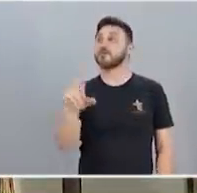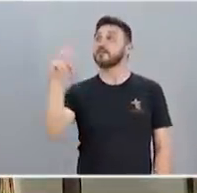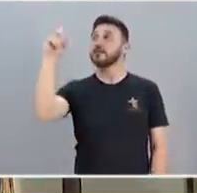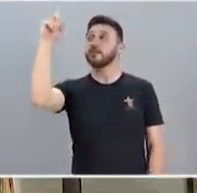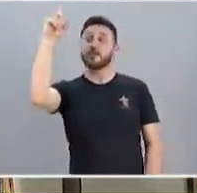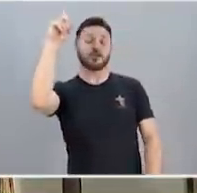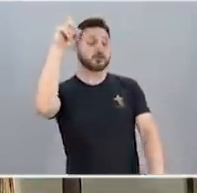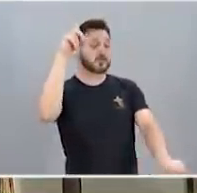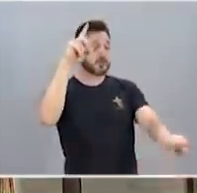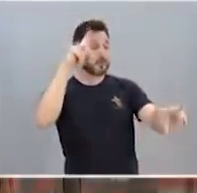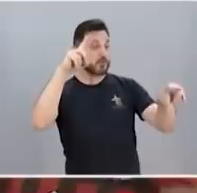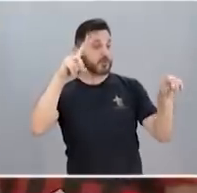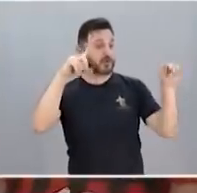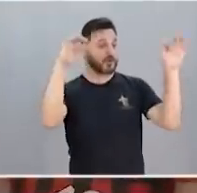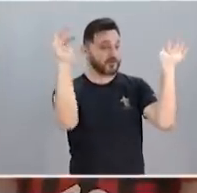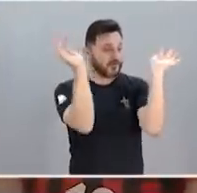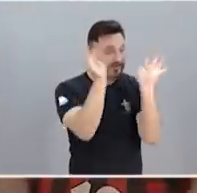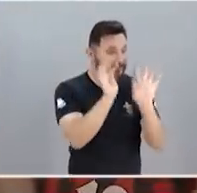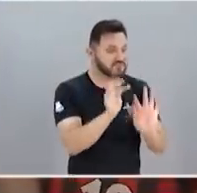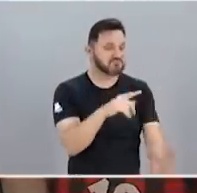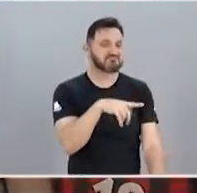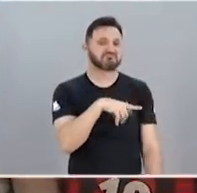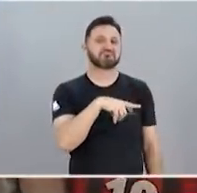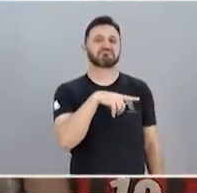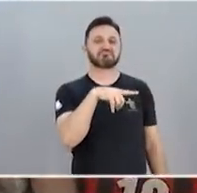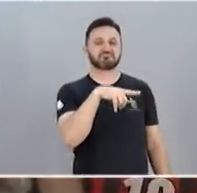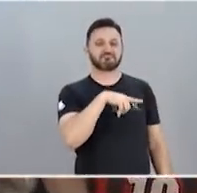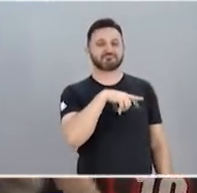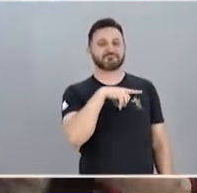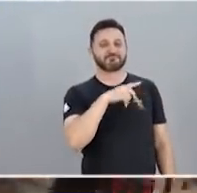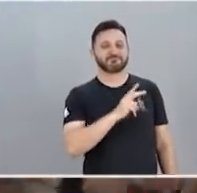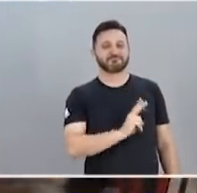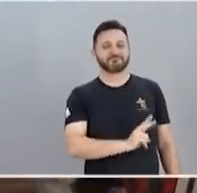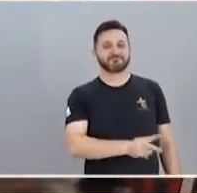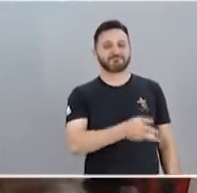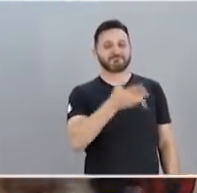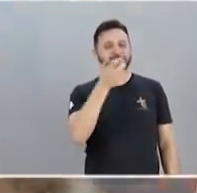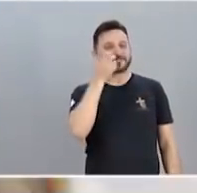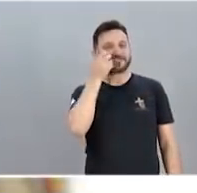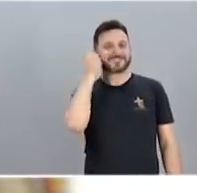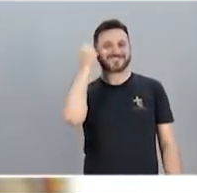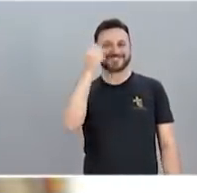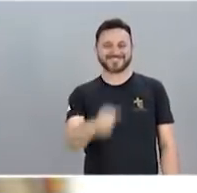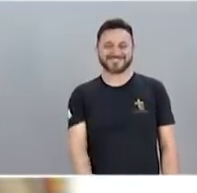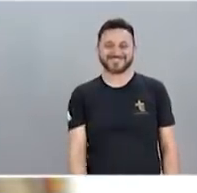o Senhor escolheu por sua herança.